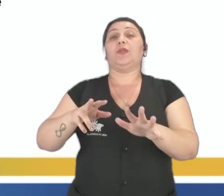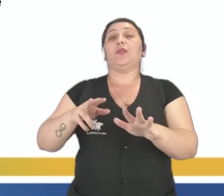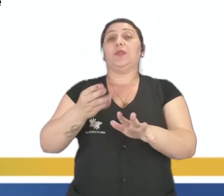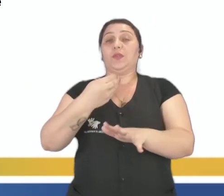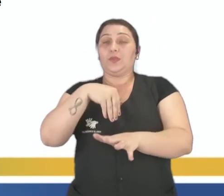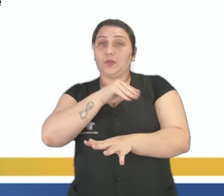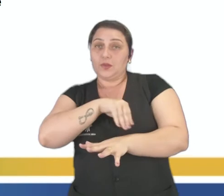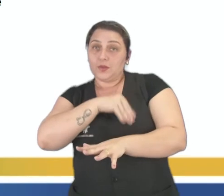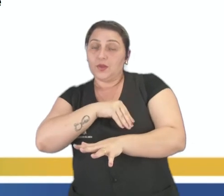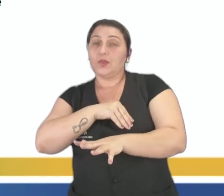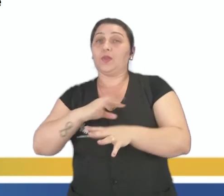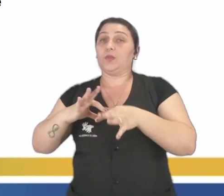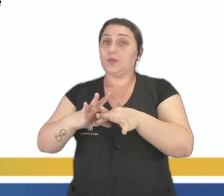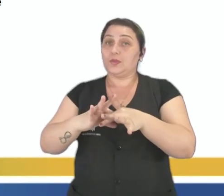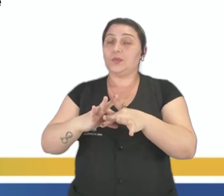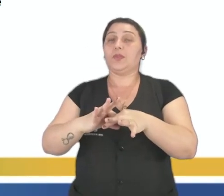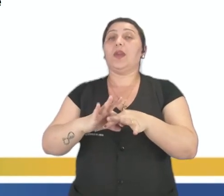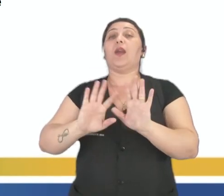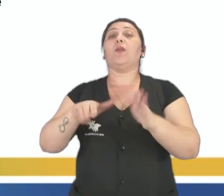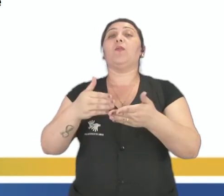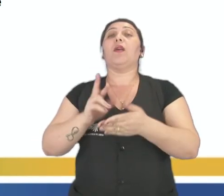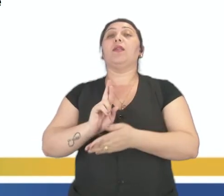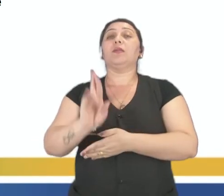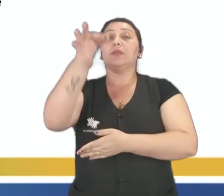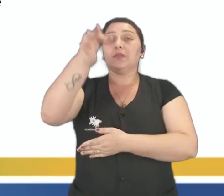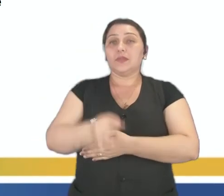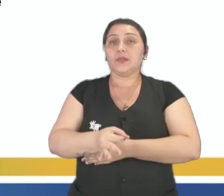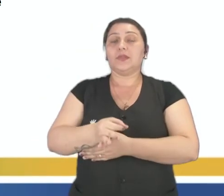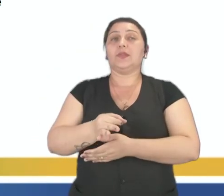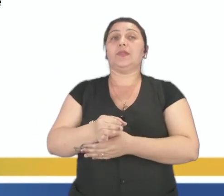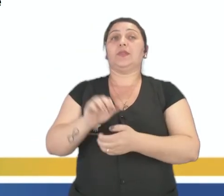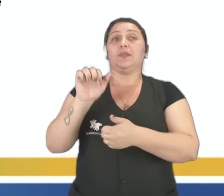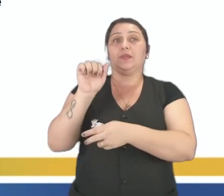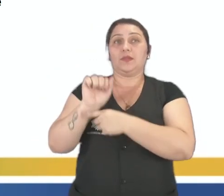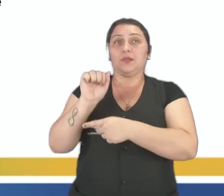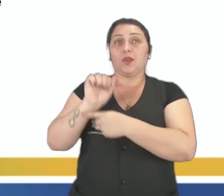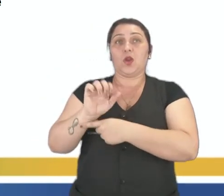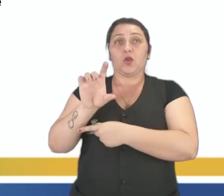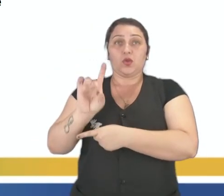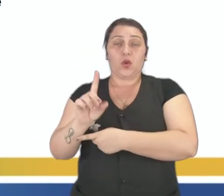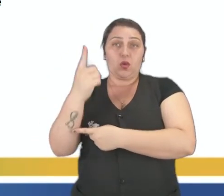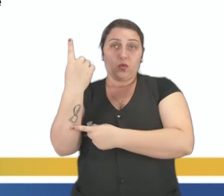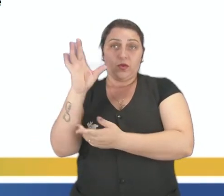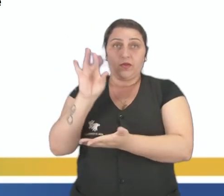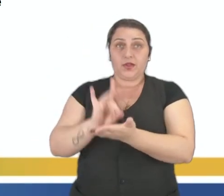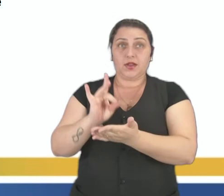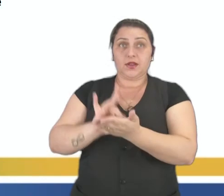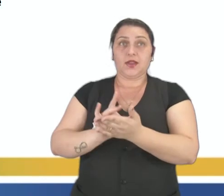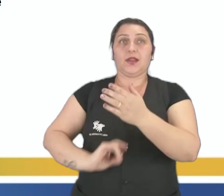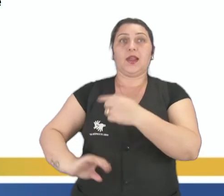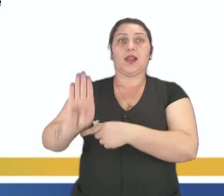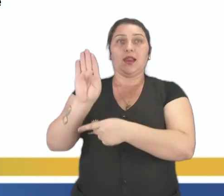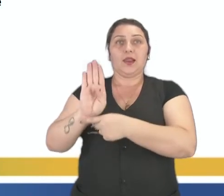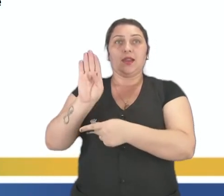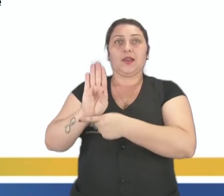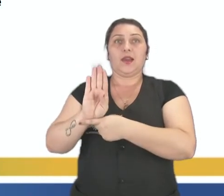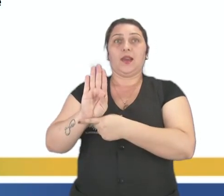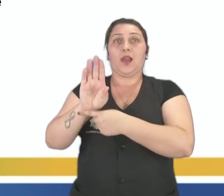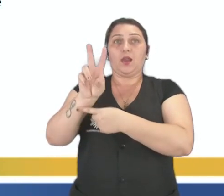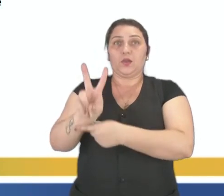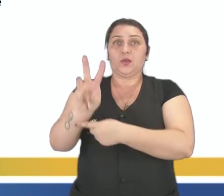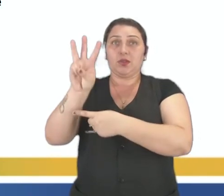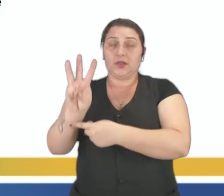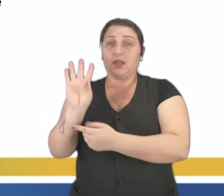relativamente homogênea. Assinale a alternativa correta. Letra A, apenas a afirmativa 1 é verdadeira. Letra